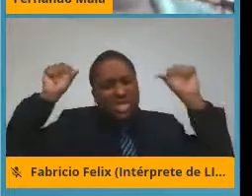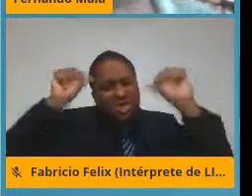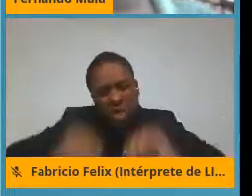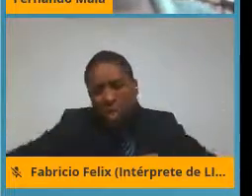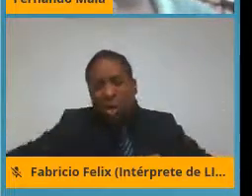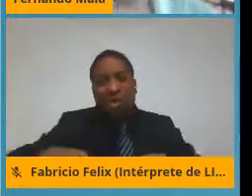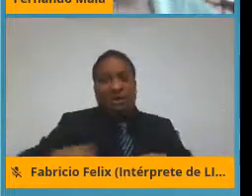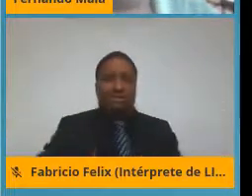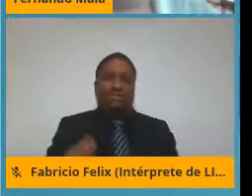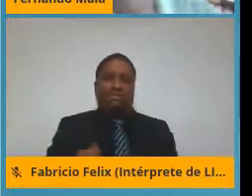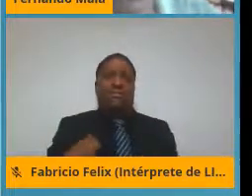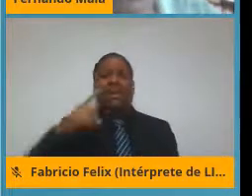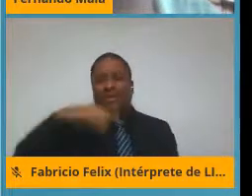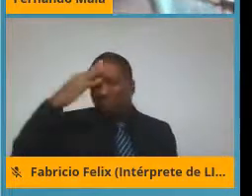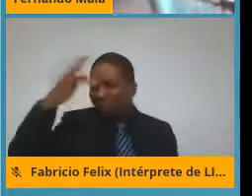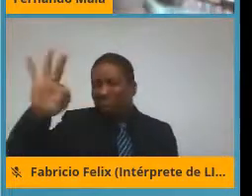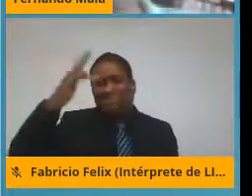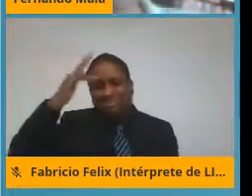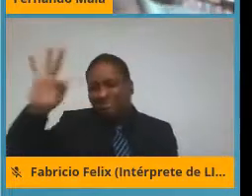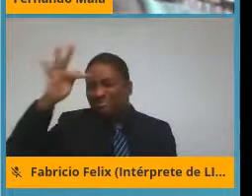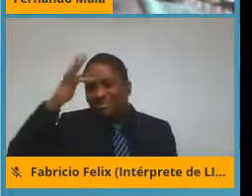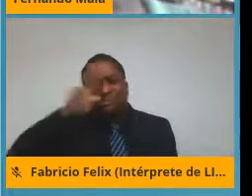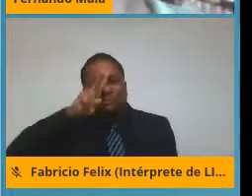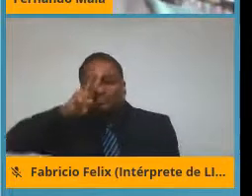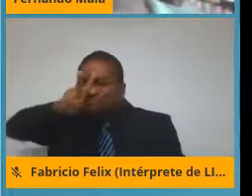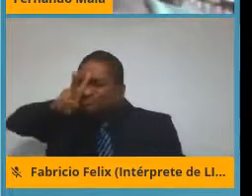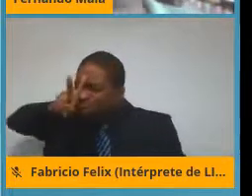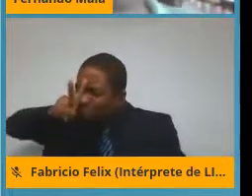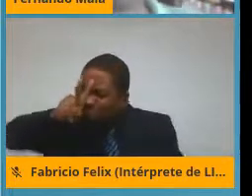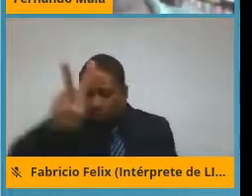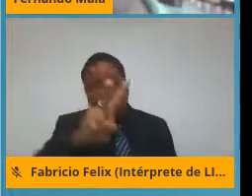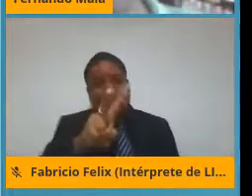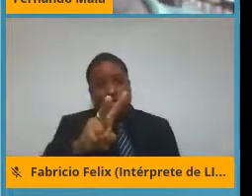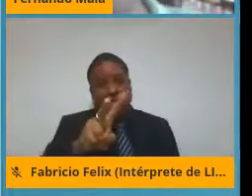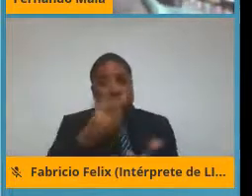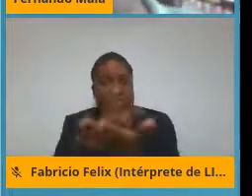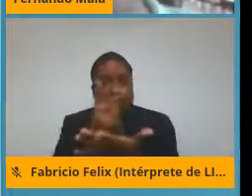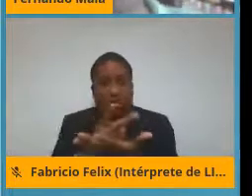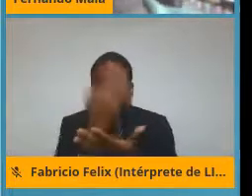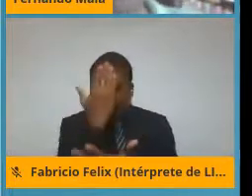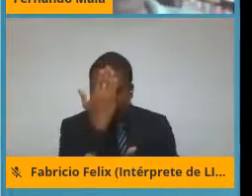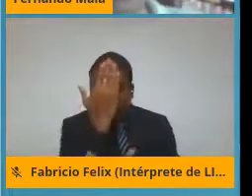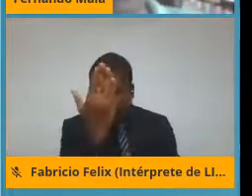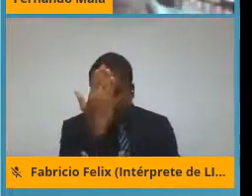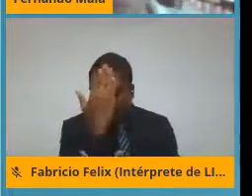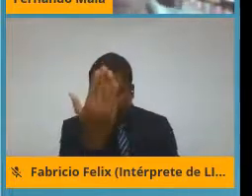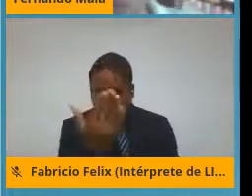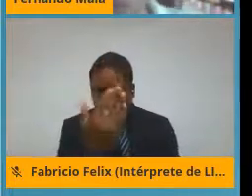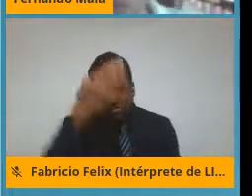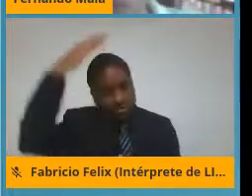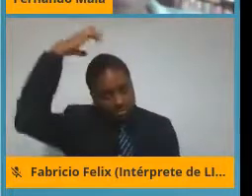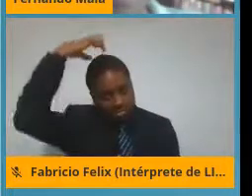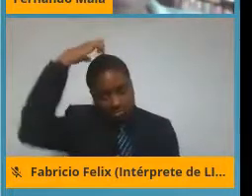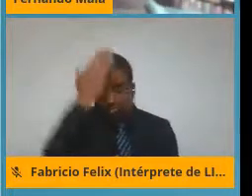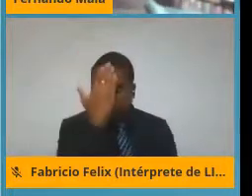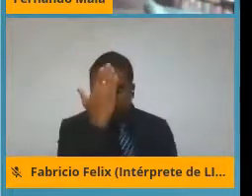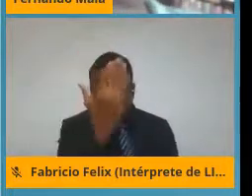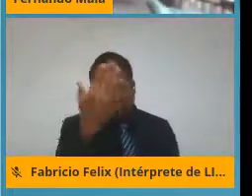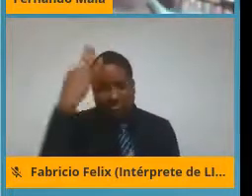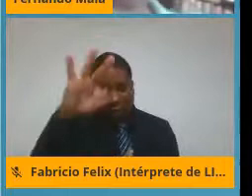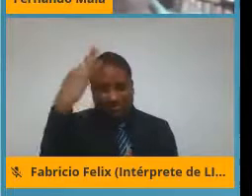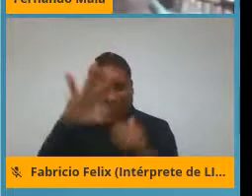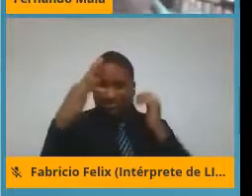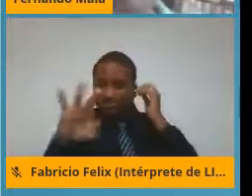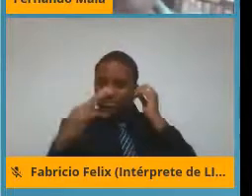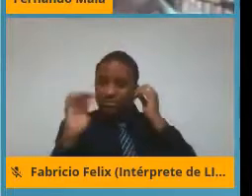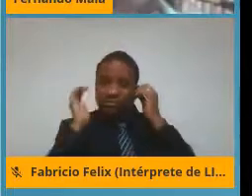cabeça muito importante. É uma dor de cabeça geralmente frontal, quer dizer, pega a parte da frente da cabeça, e é muito comum